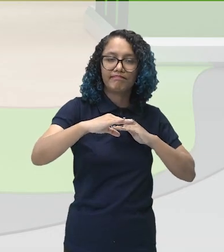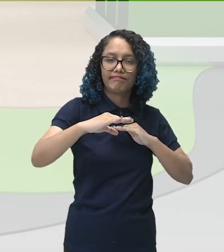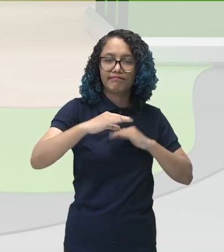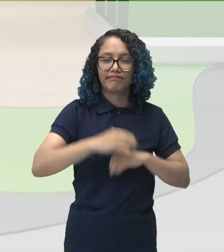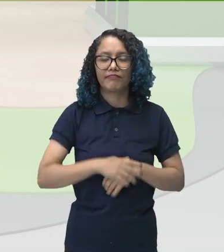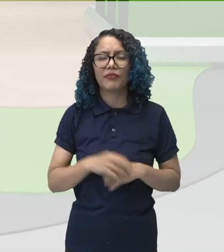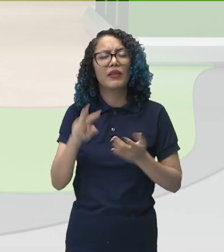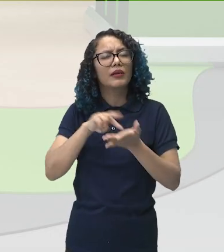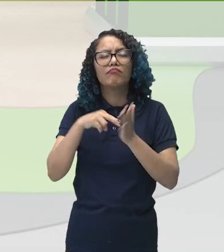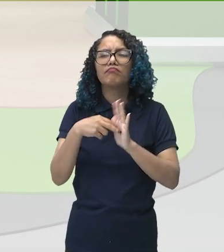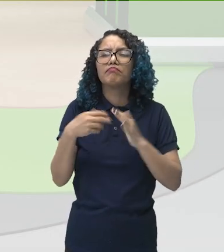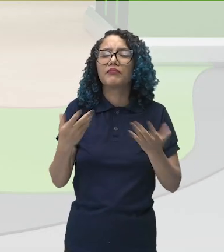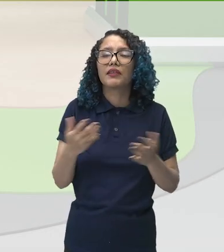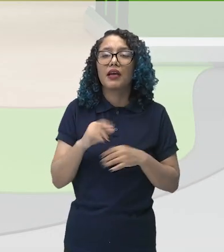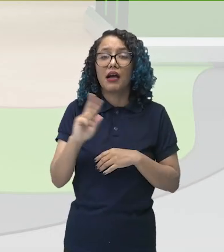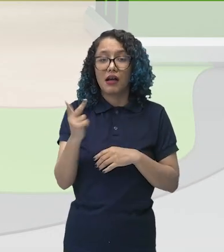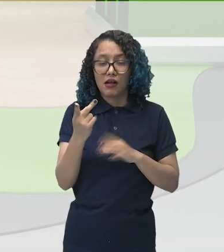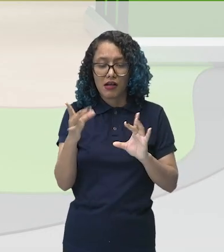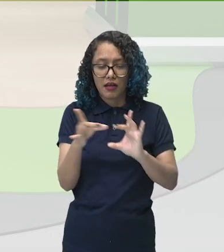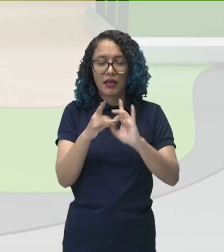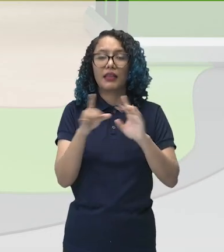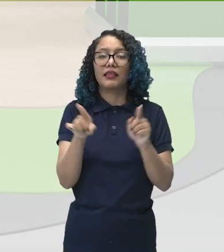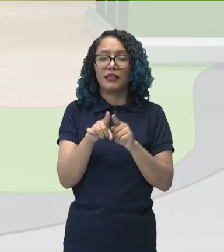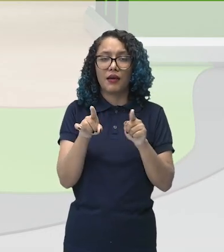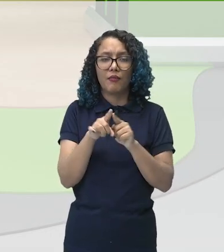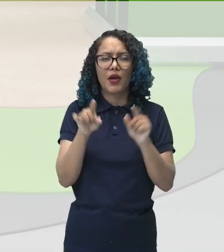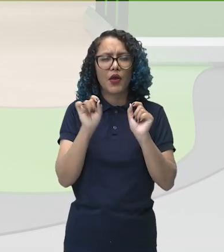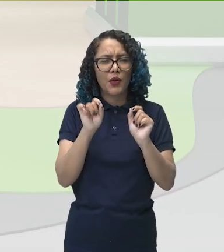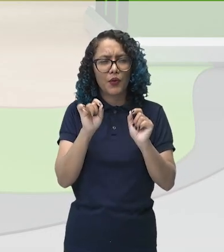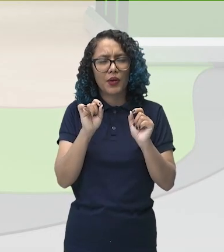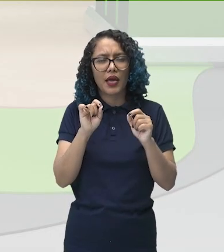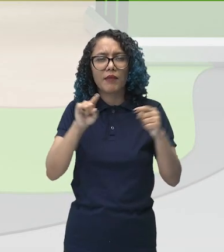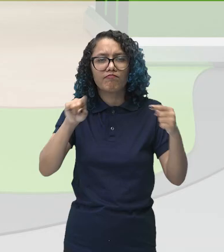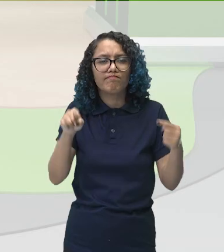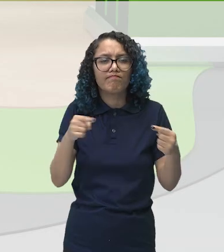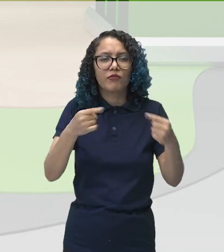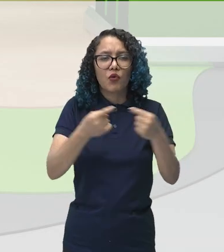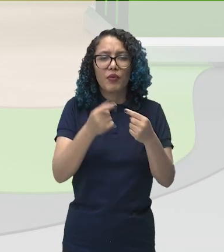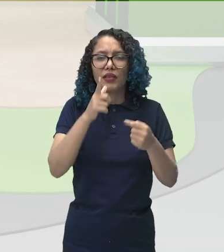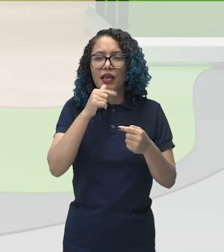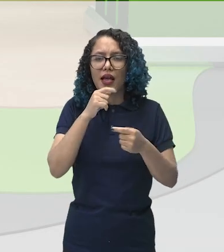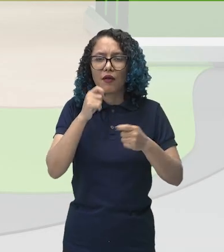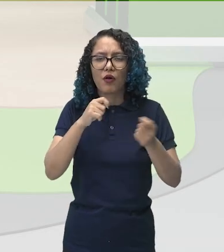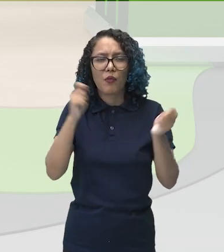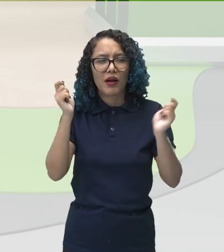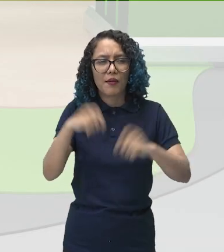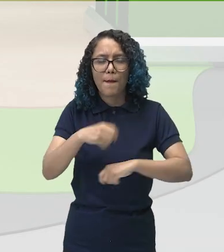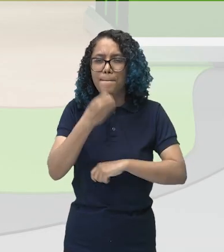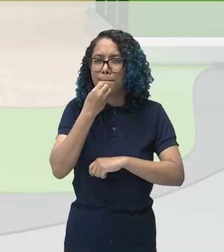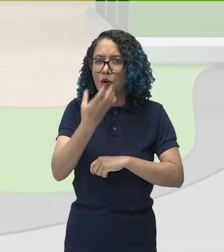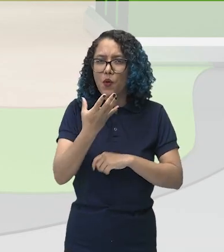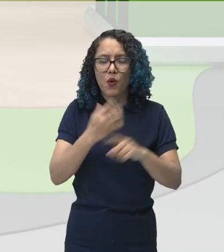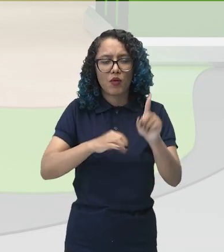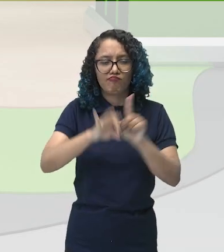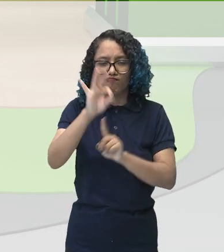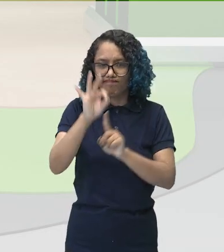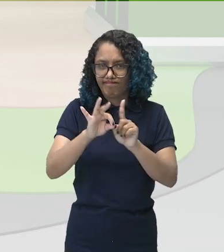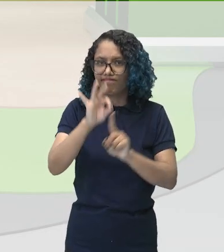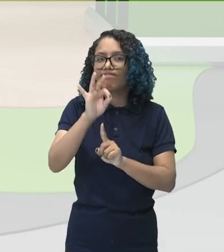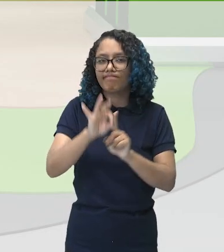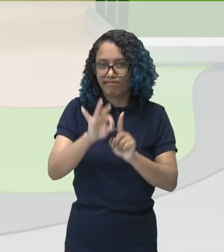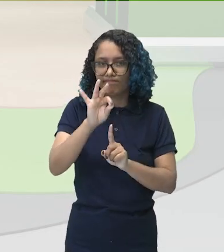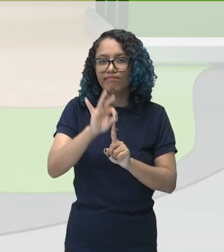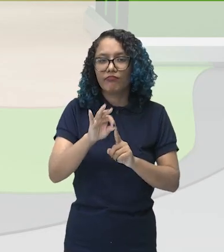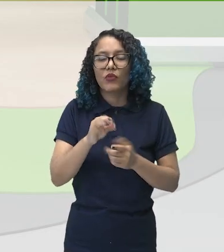as ligações de hidrogênio também vão conferir à água uma alta capacidade térmica, ajudando